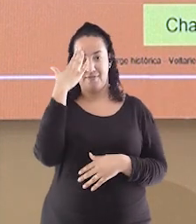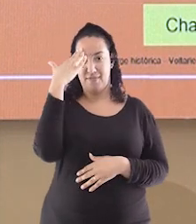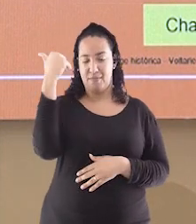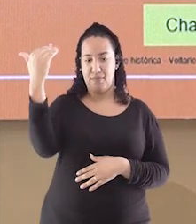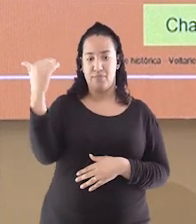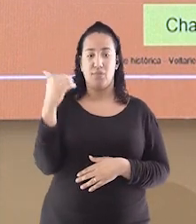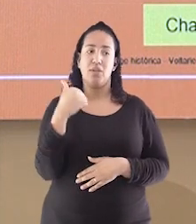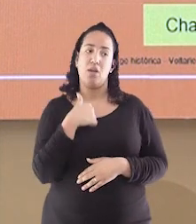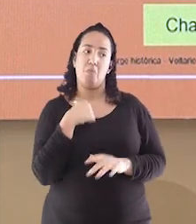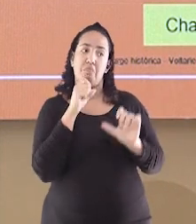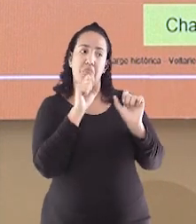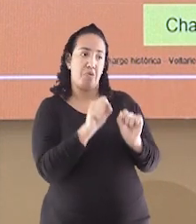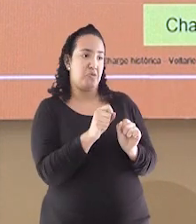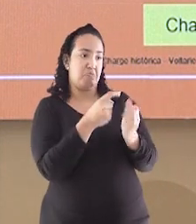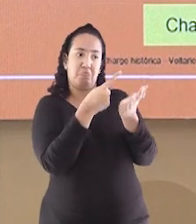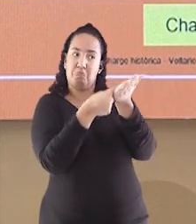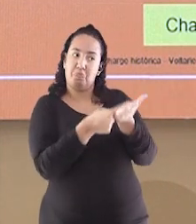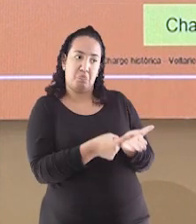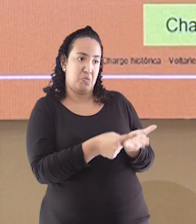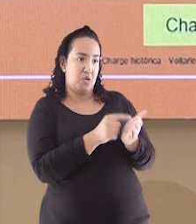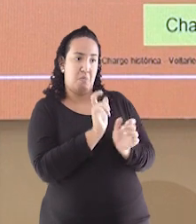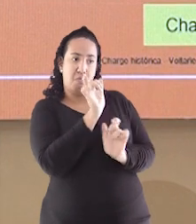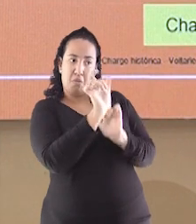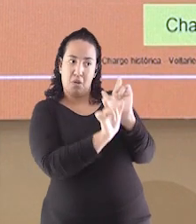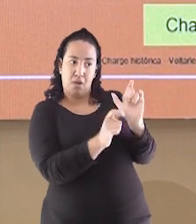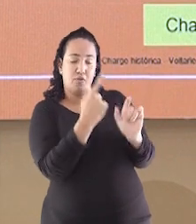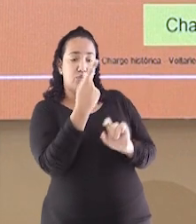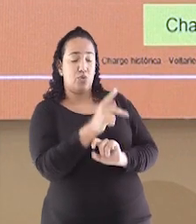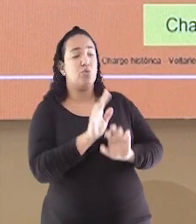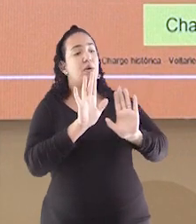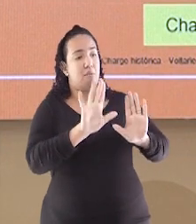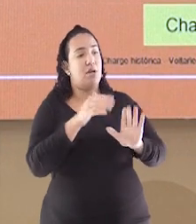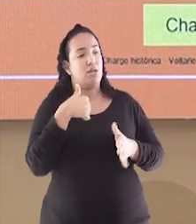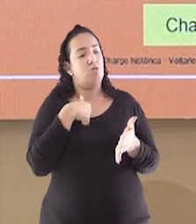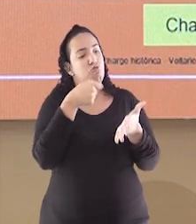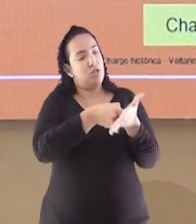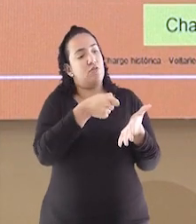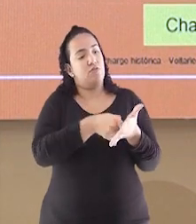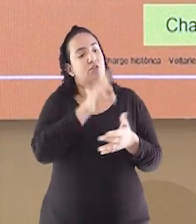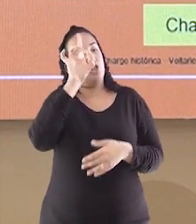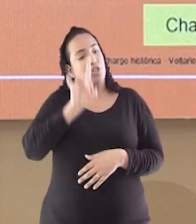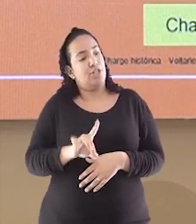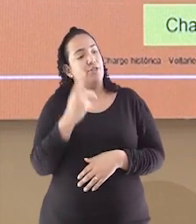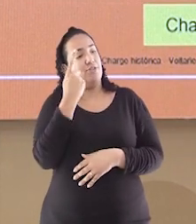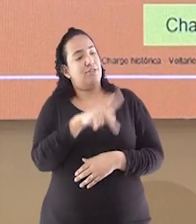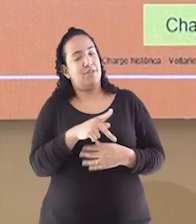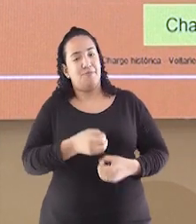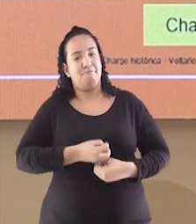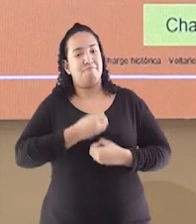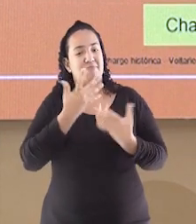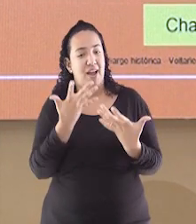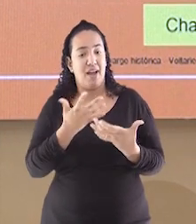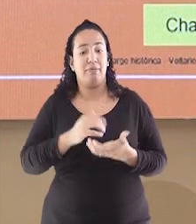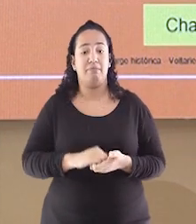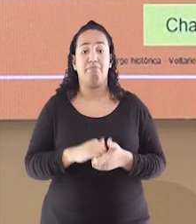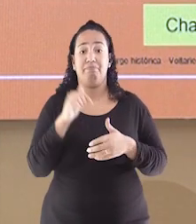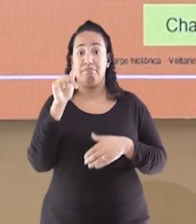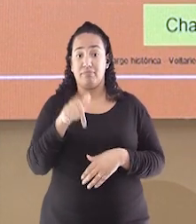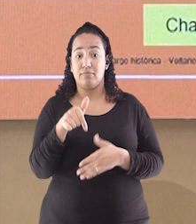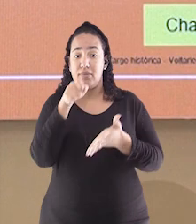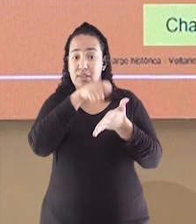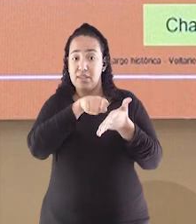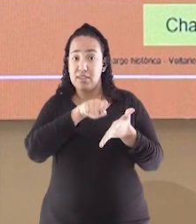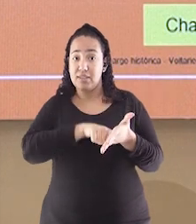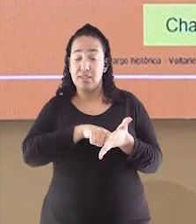não concordar com nenhuma palavra que diz, mas defenderei até a morte o seu direito de dizê-la. Na verdade, ela foi escrita muitos